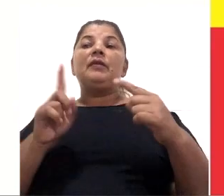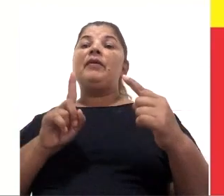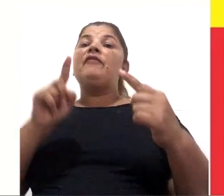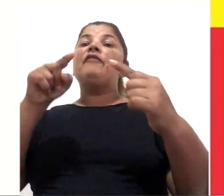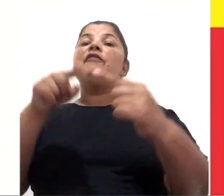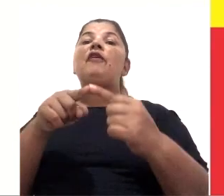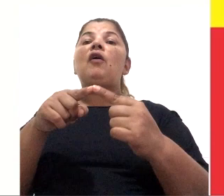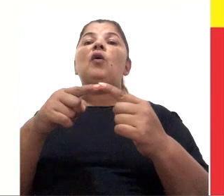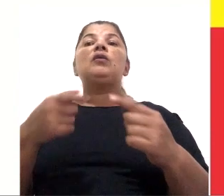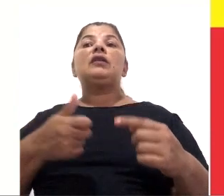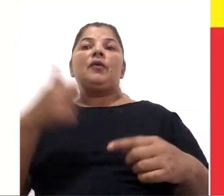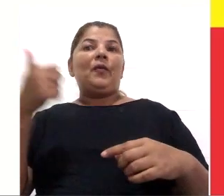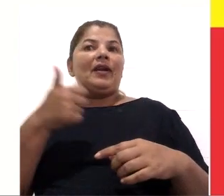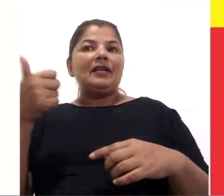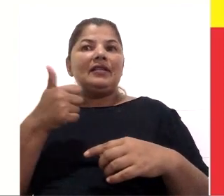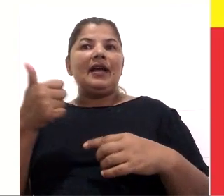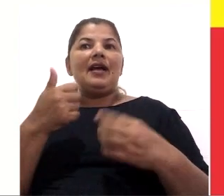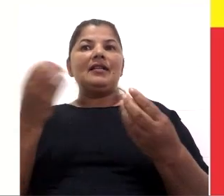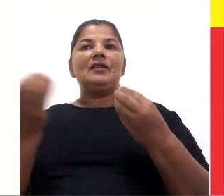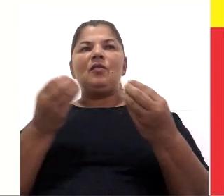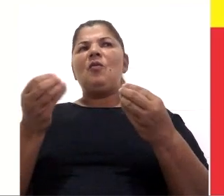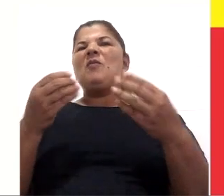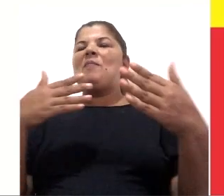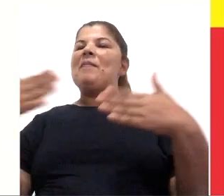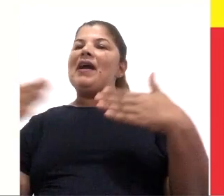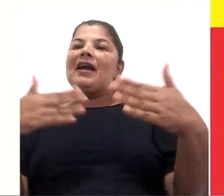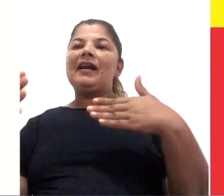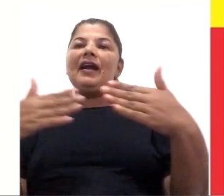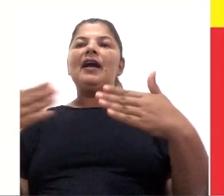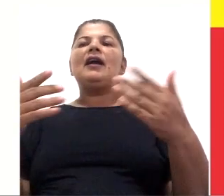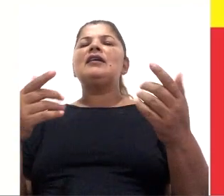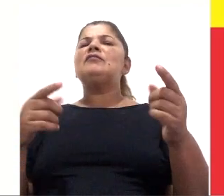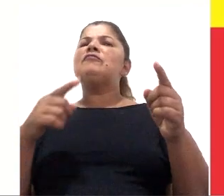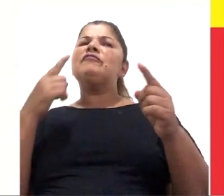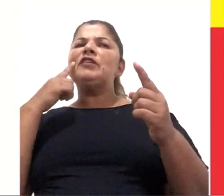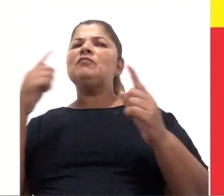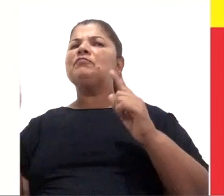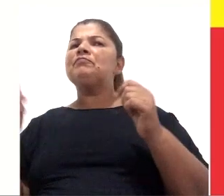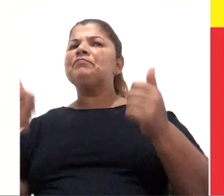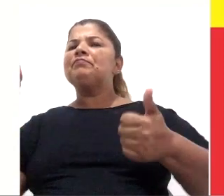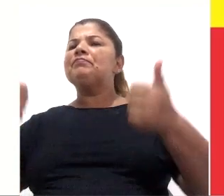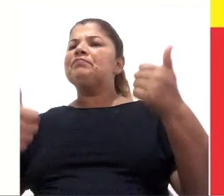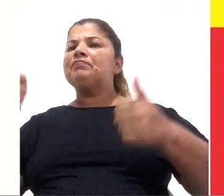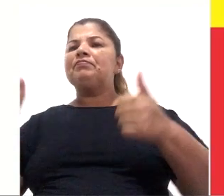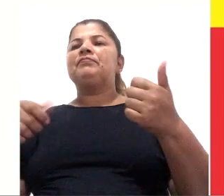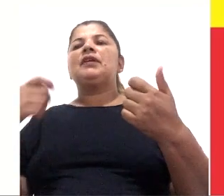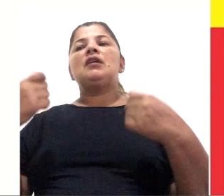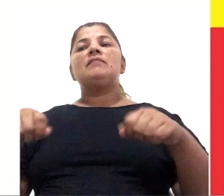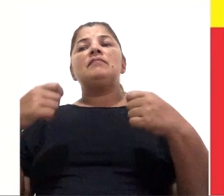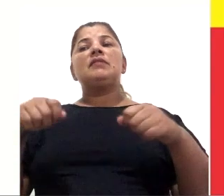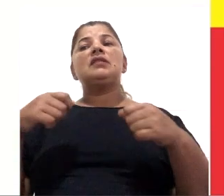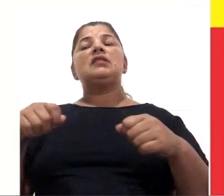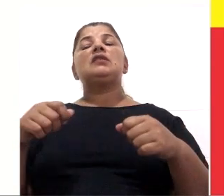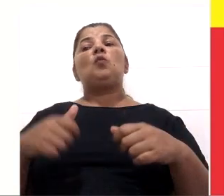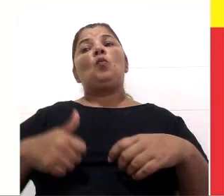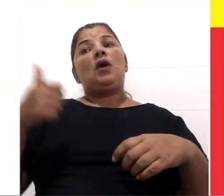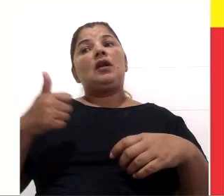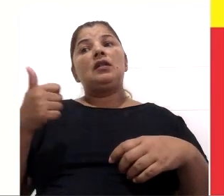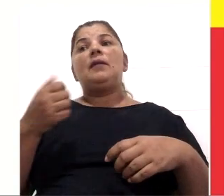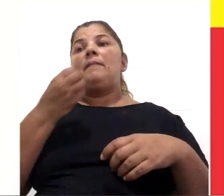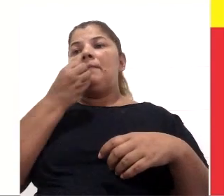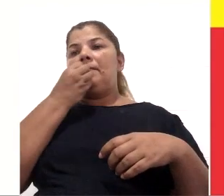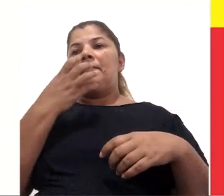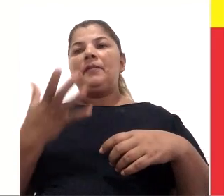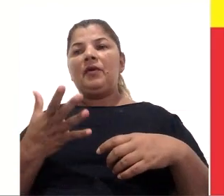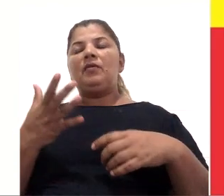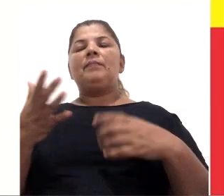qualidade e diferenciação dos mercados. Então a gente vai ter que esses ambientes vão ter que ter muita